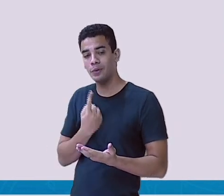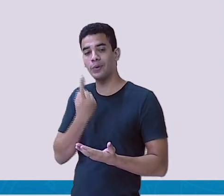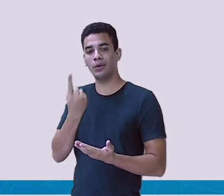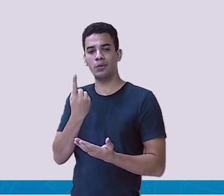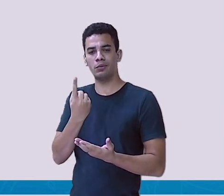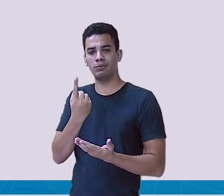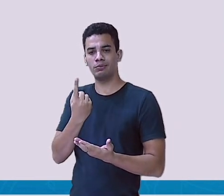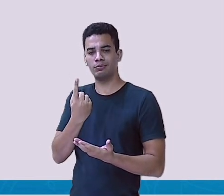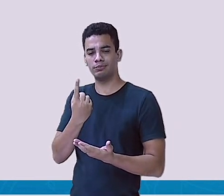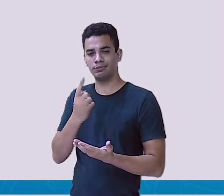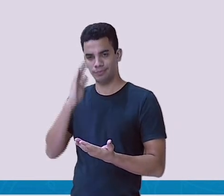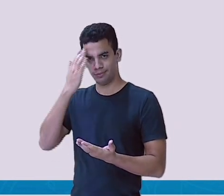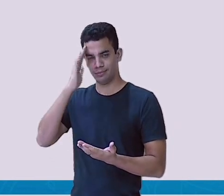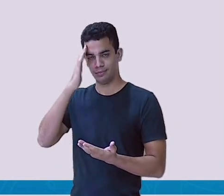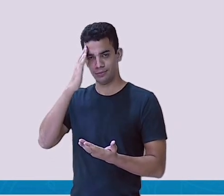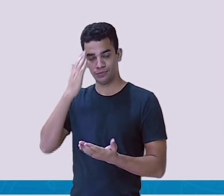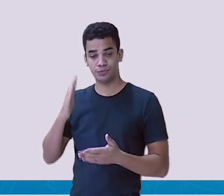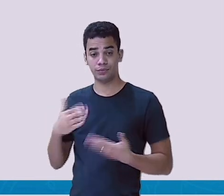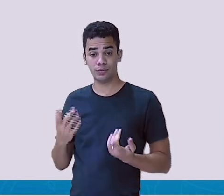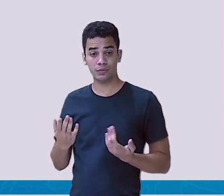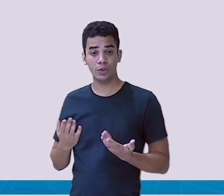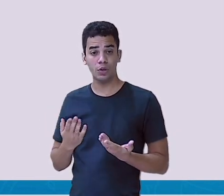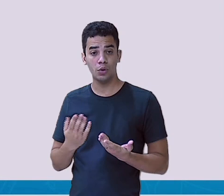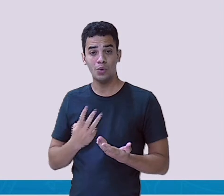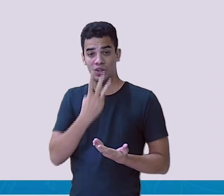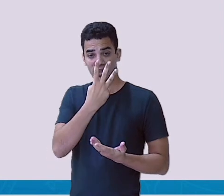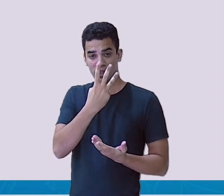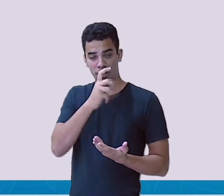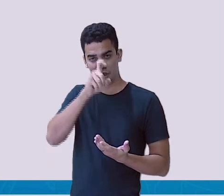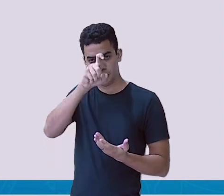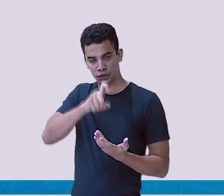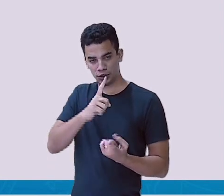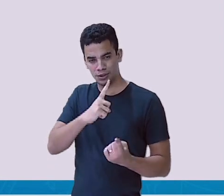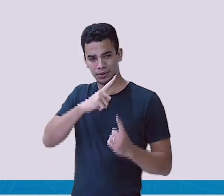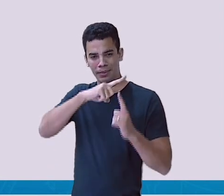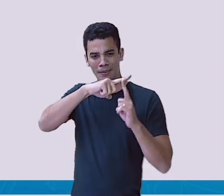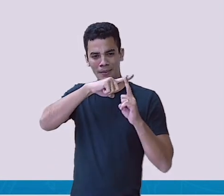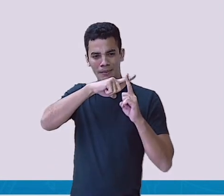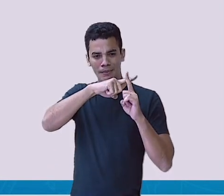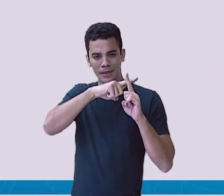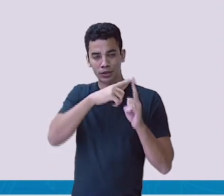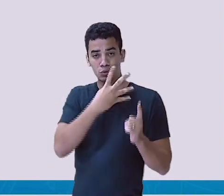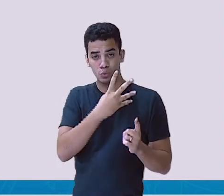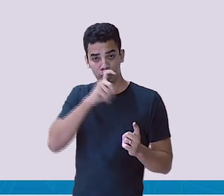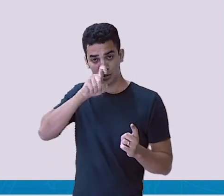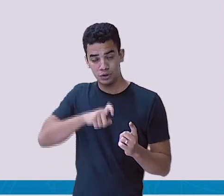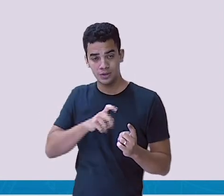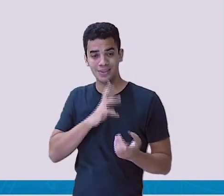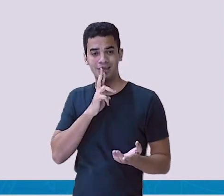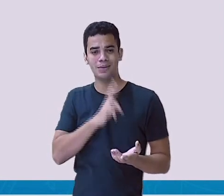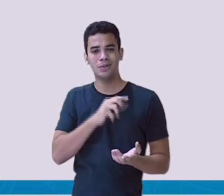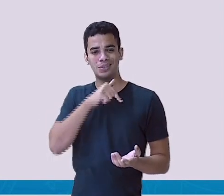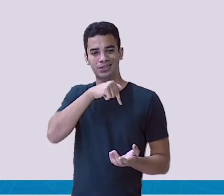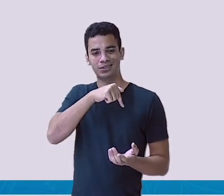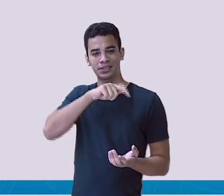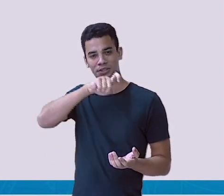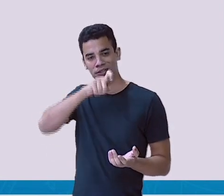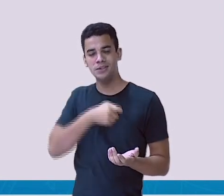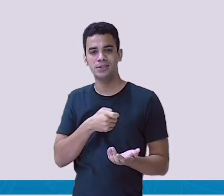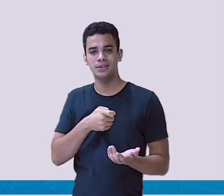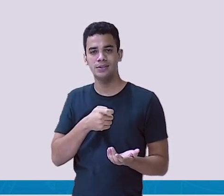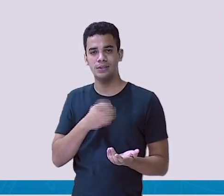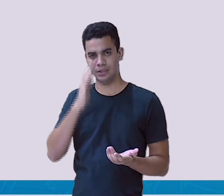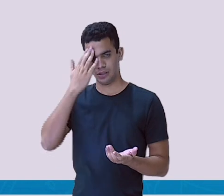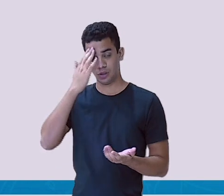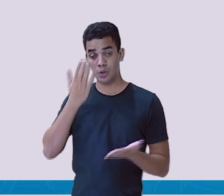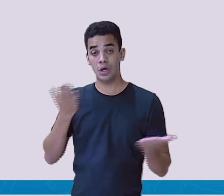Mais 3x mais 4x. Eu vou ter 7x. Vamos verificar agora o